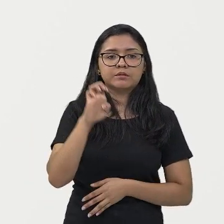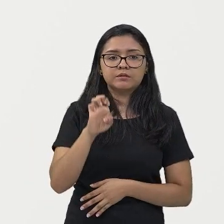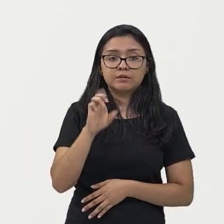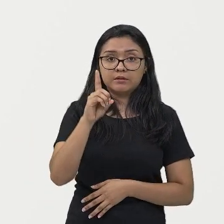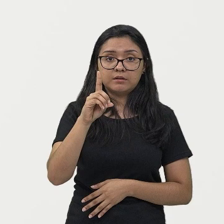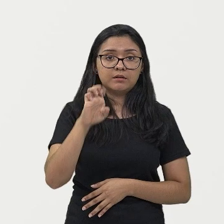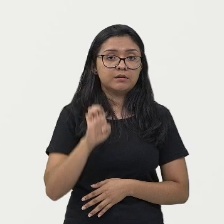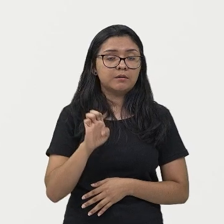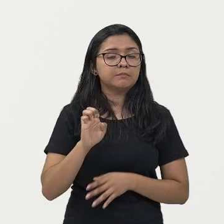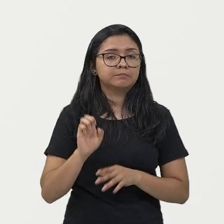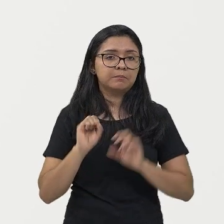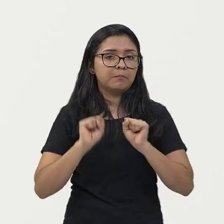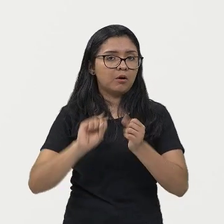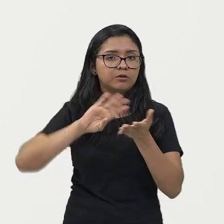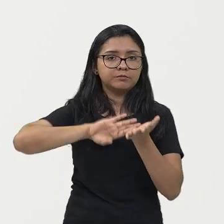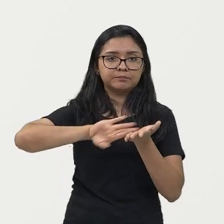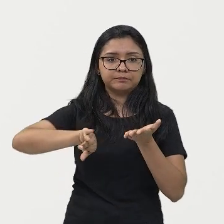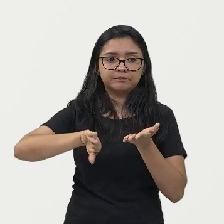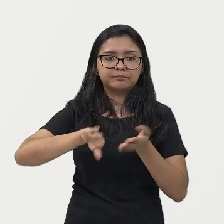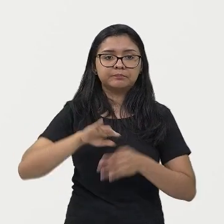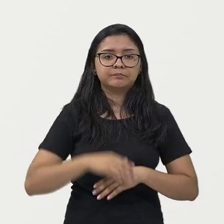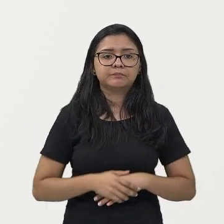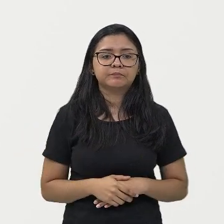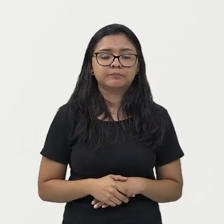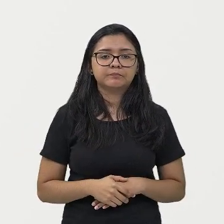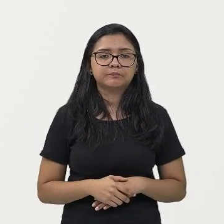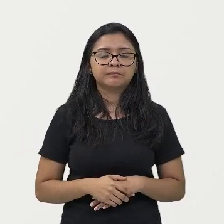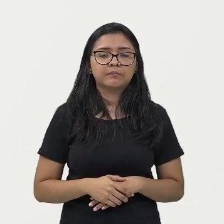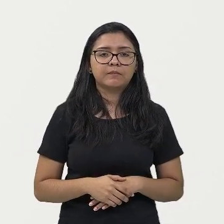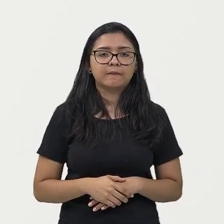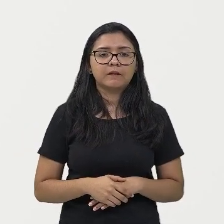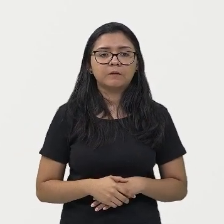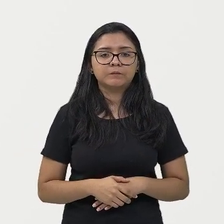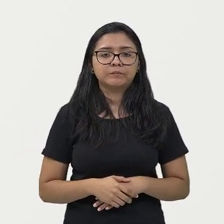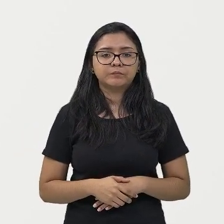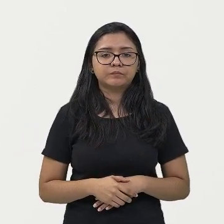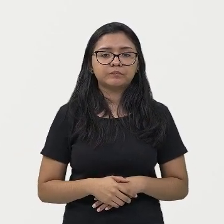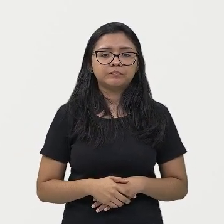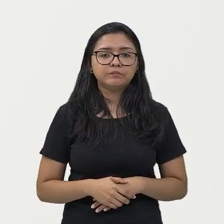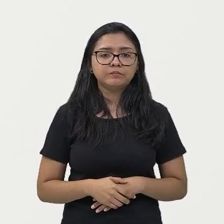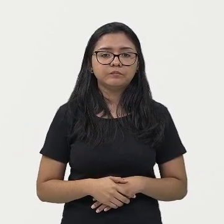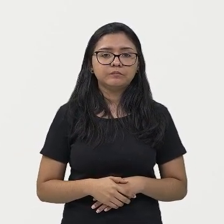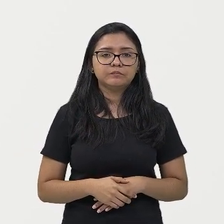essas duas afirmações.